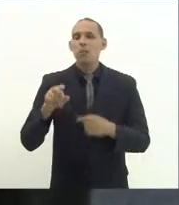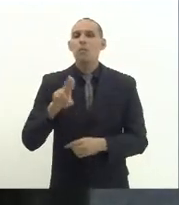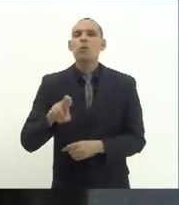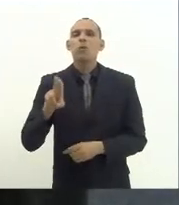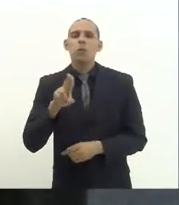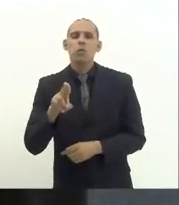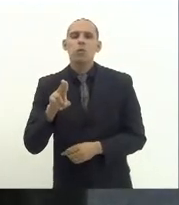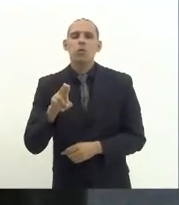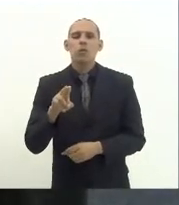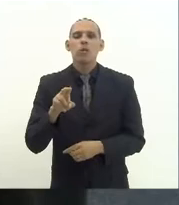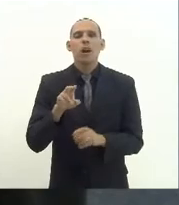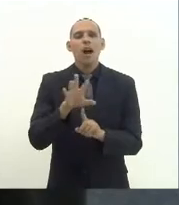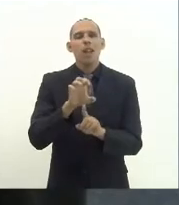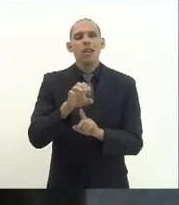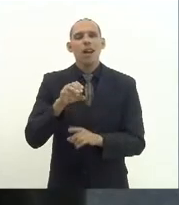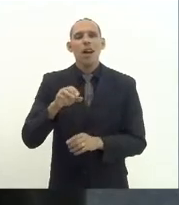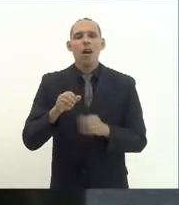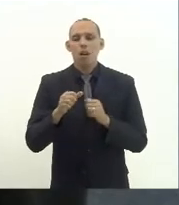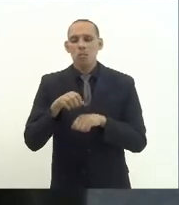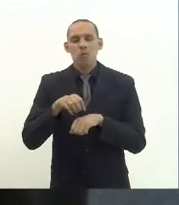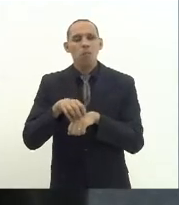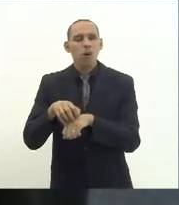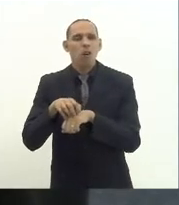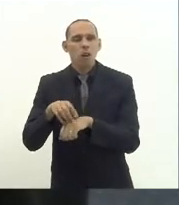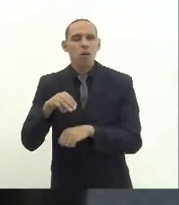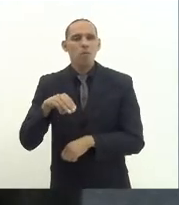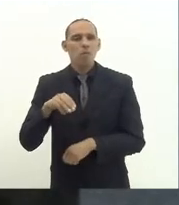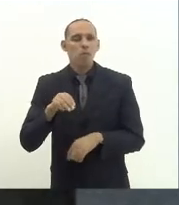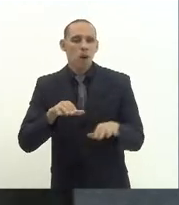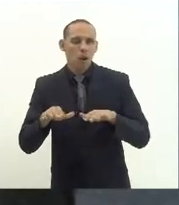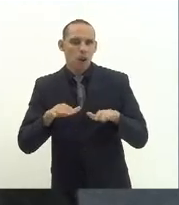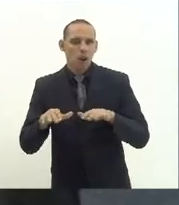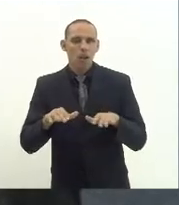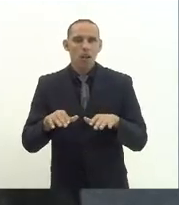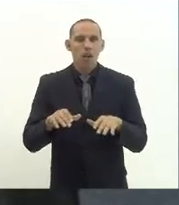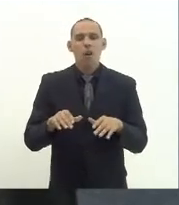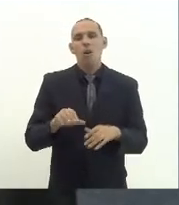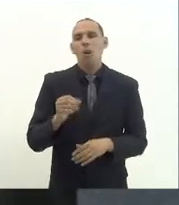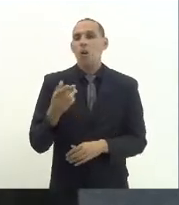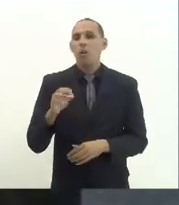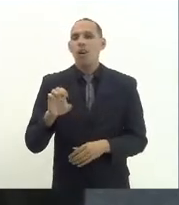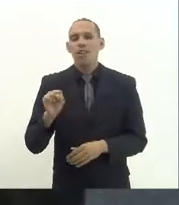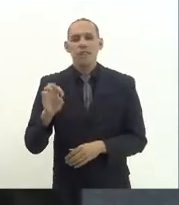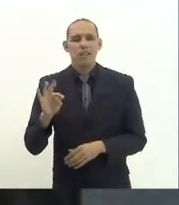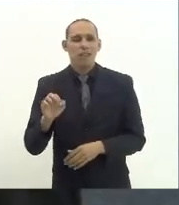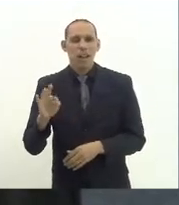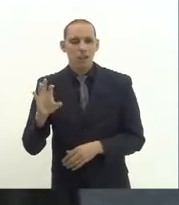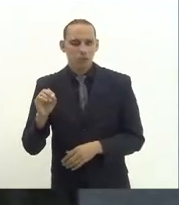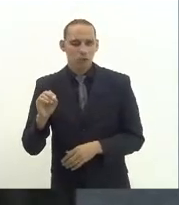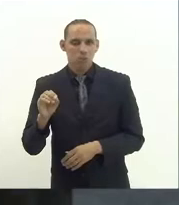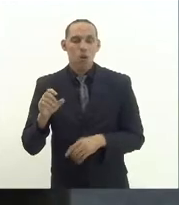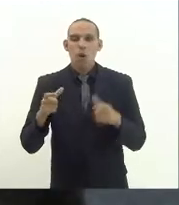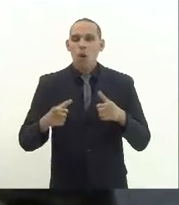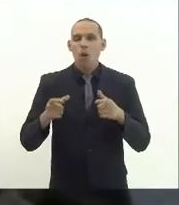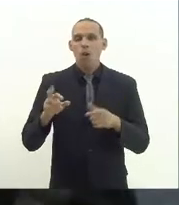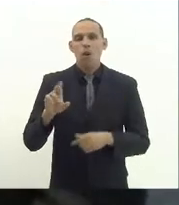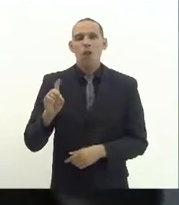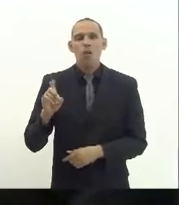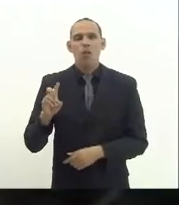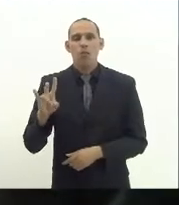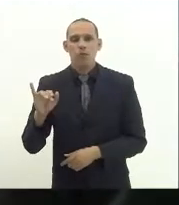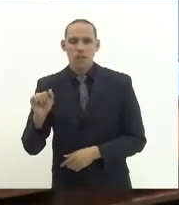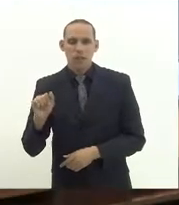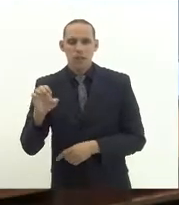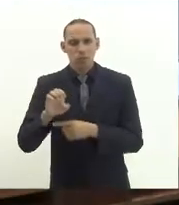de radar móvel statcom portátil nas rodovias estaduais Então eu só tô